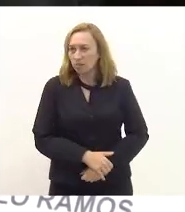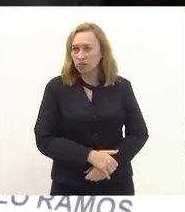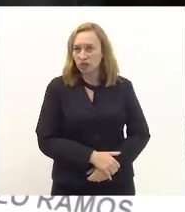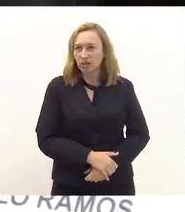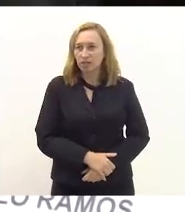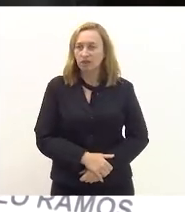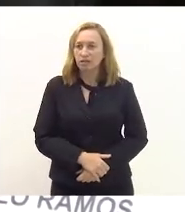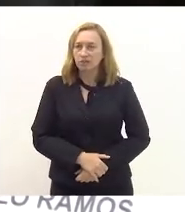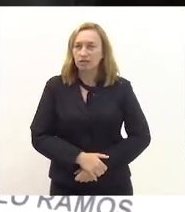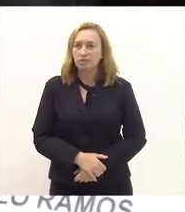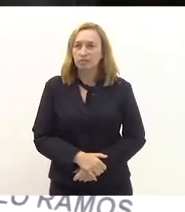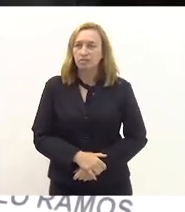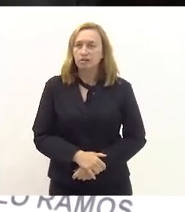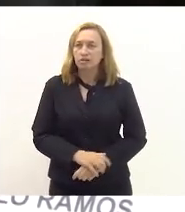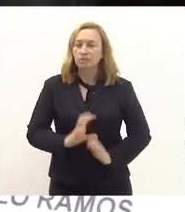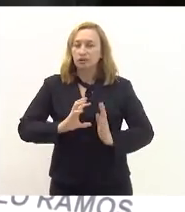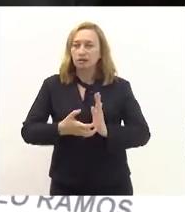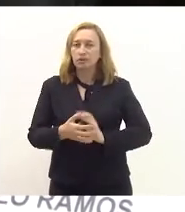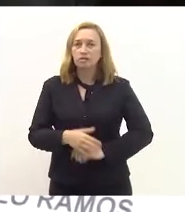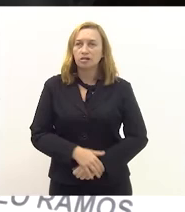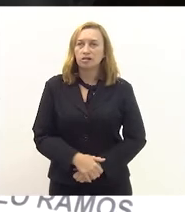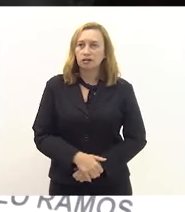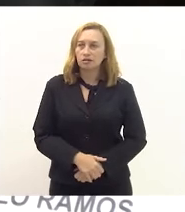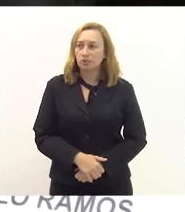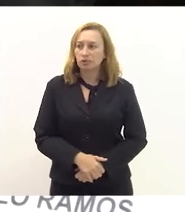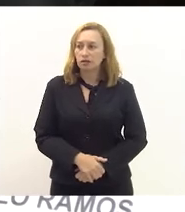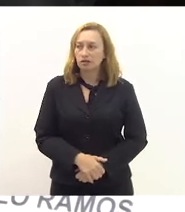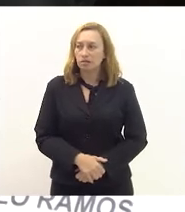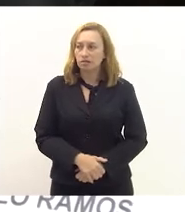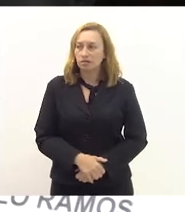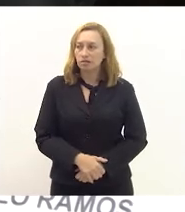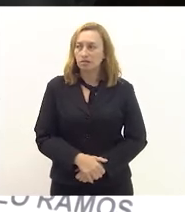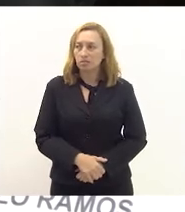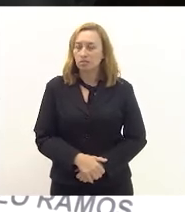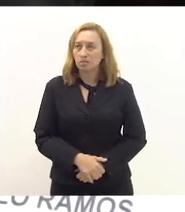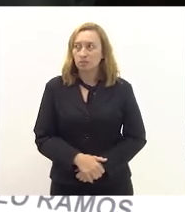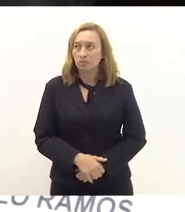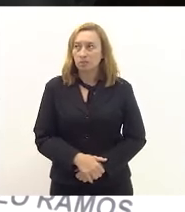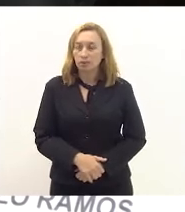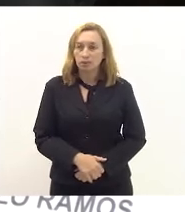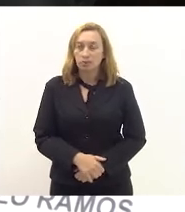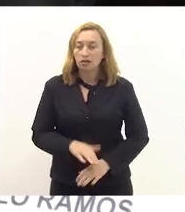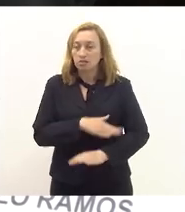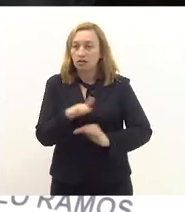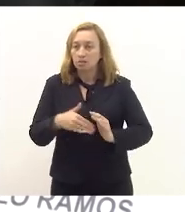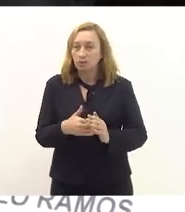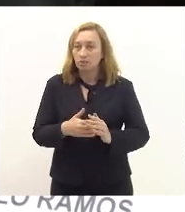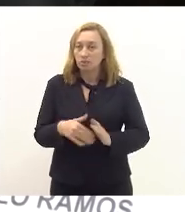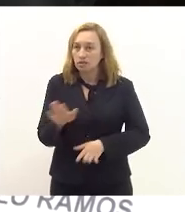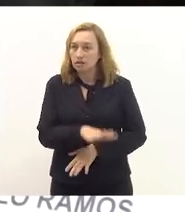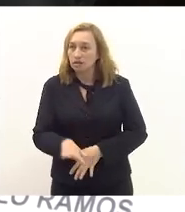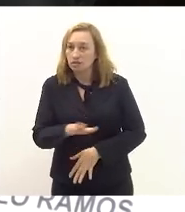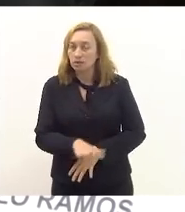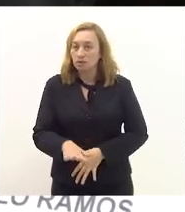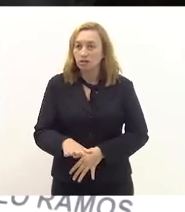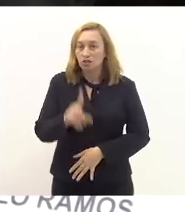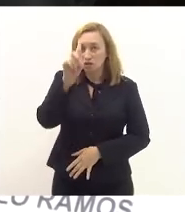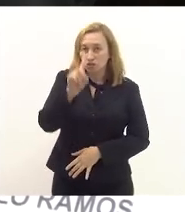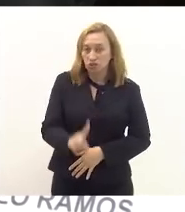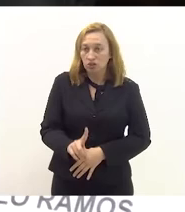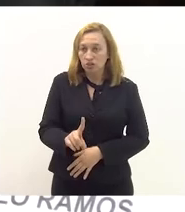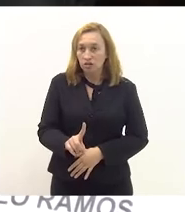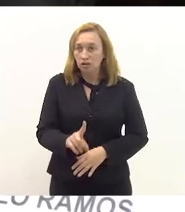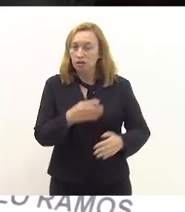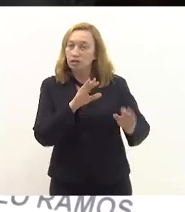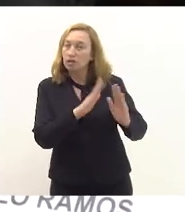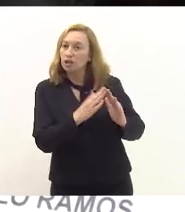que é o nosso partido. O Brizola dizia assim: todas as crianças deveriam ter direito à escola,